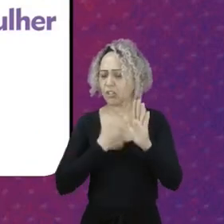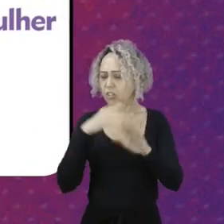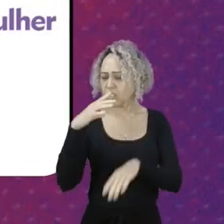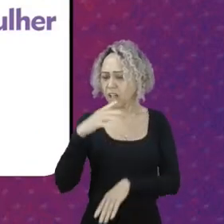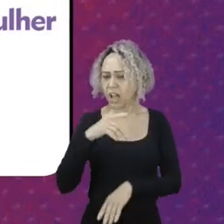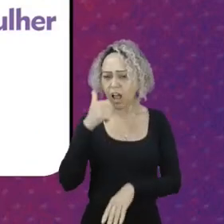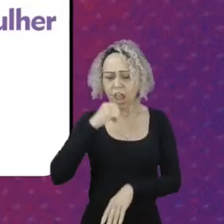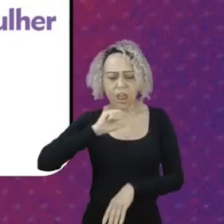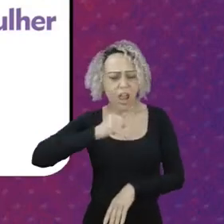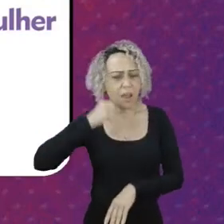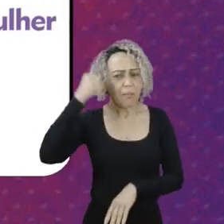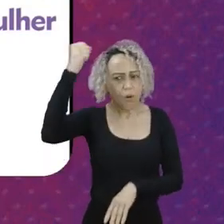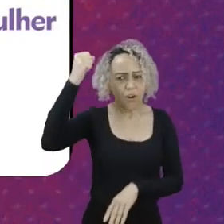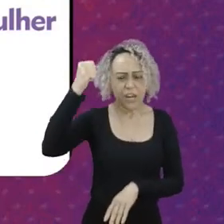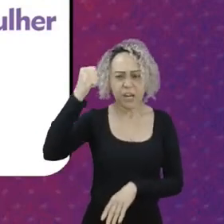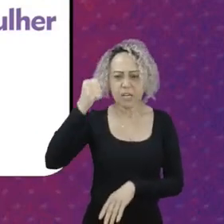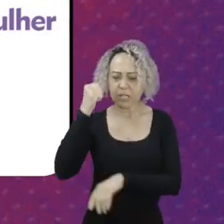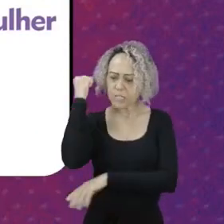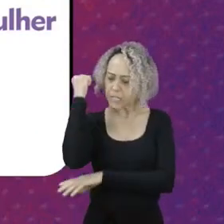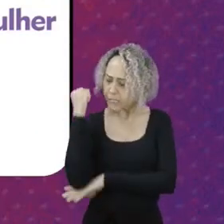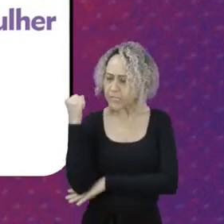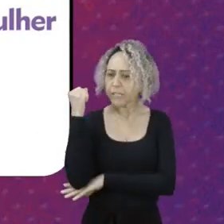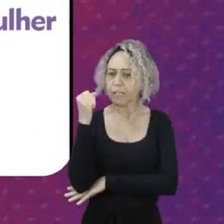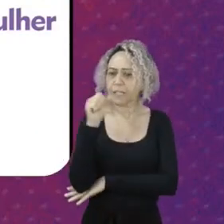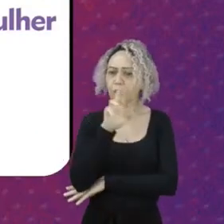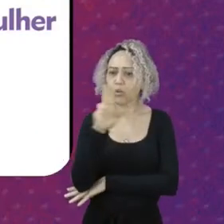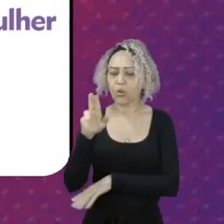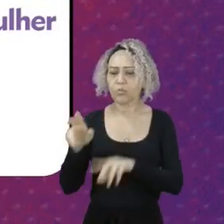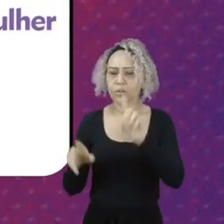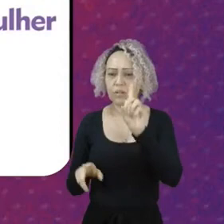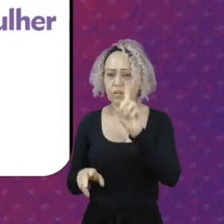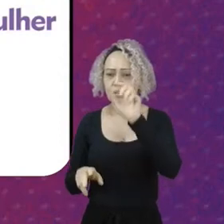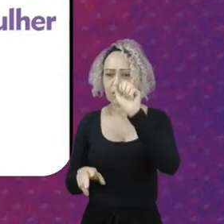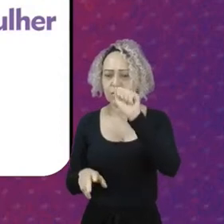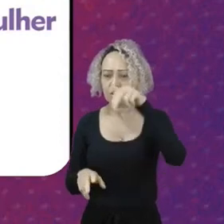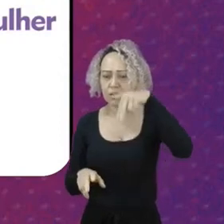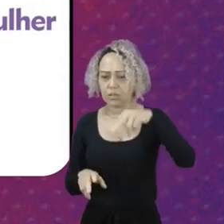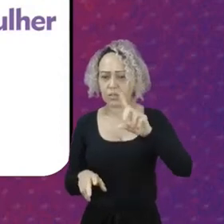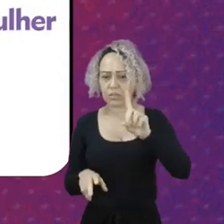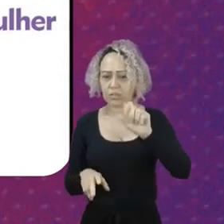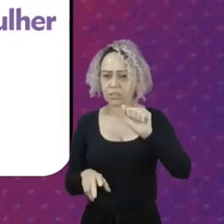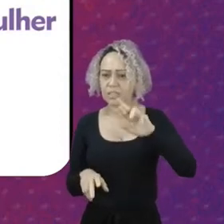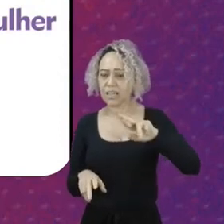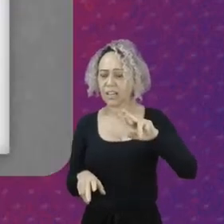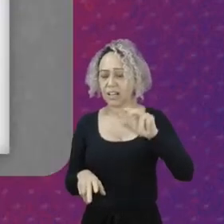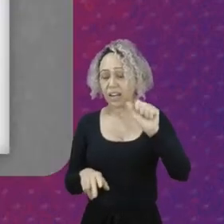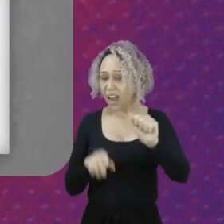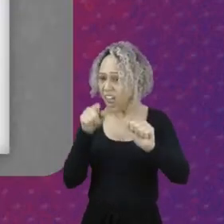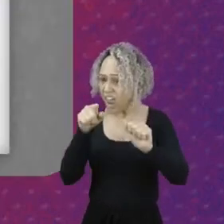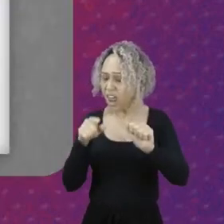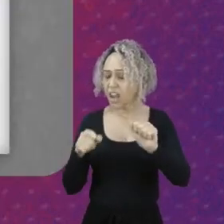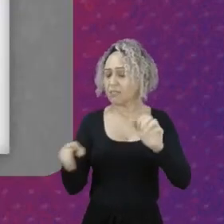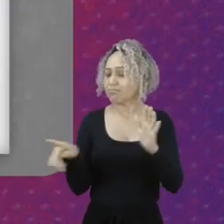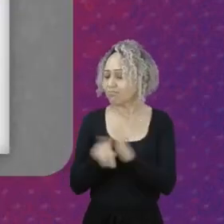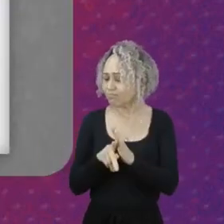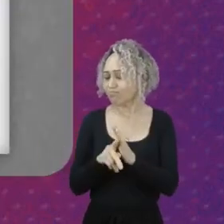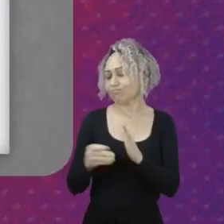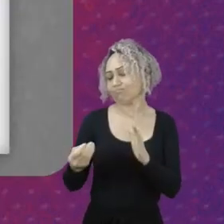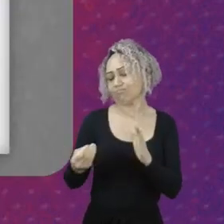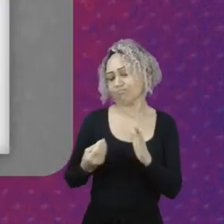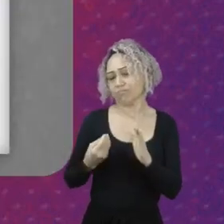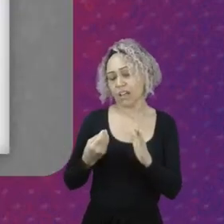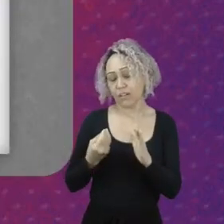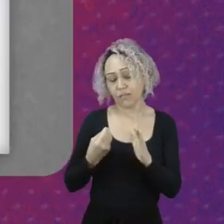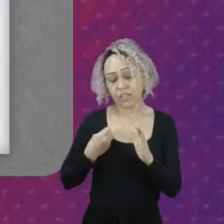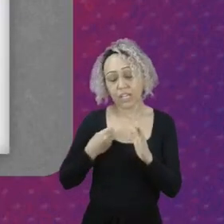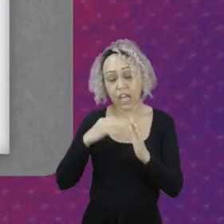de resistência negra quilombola aqui no estado de Alagoas. A nossa